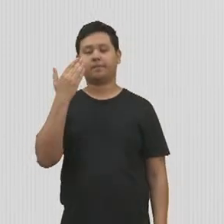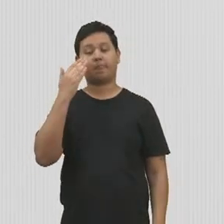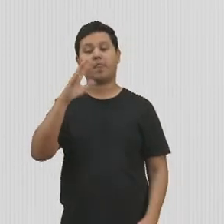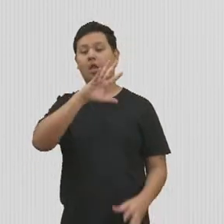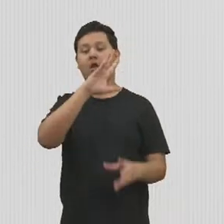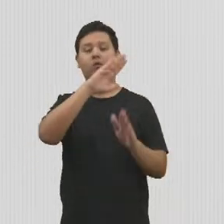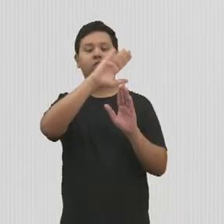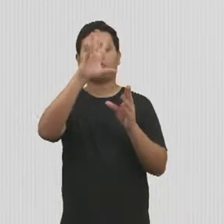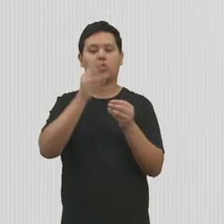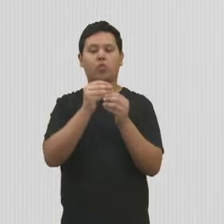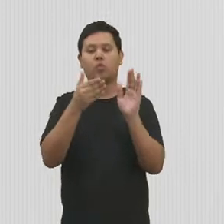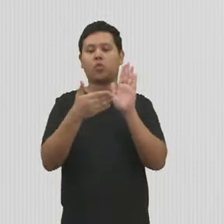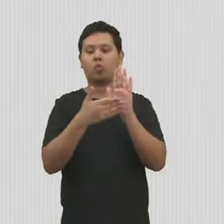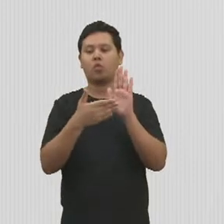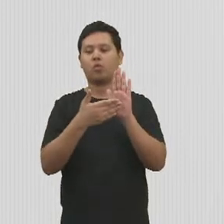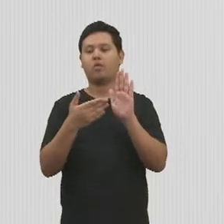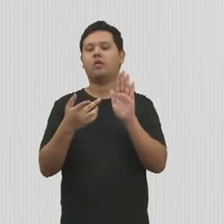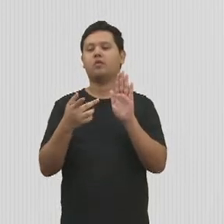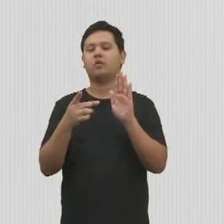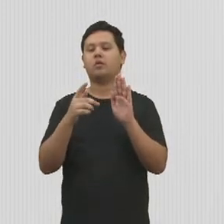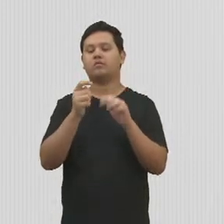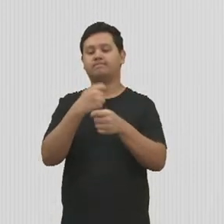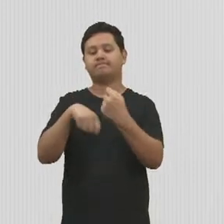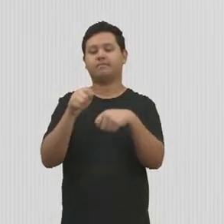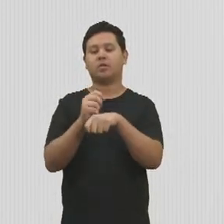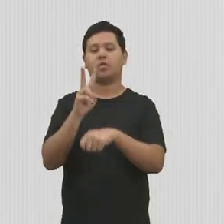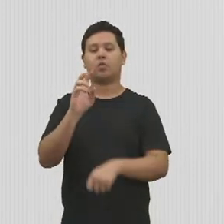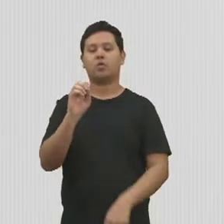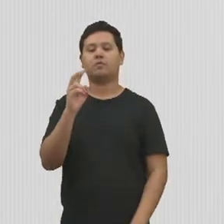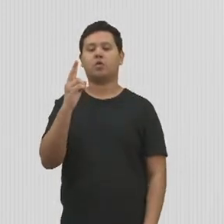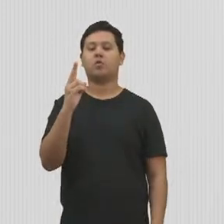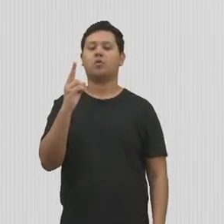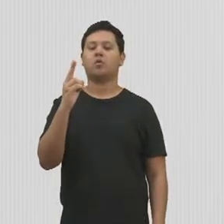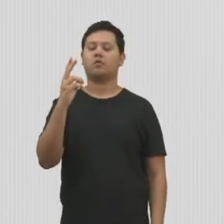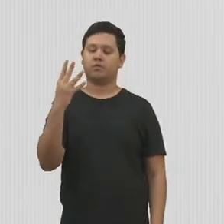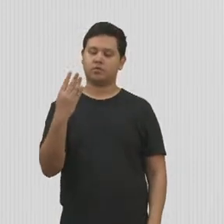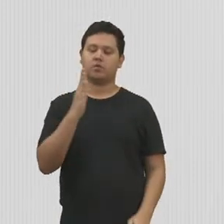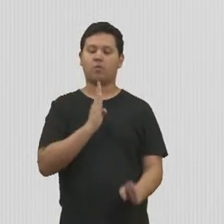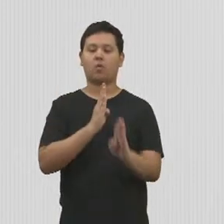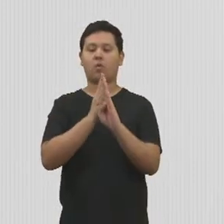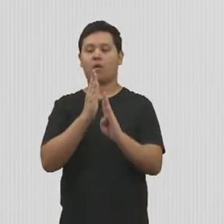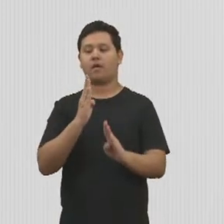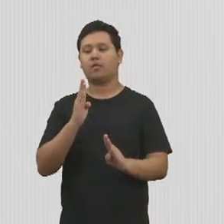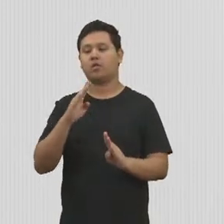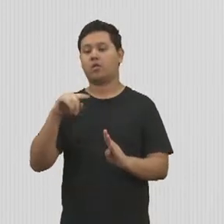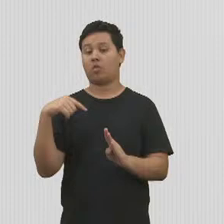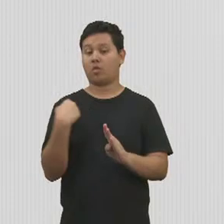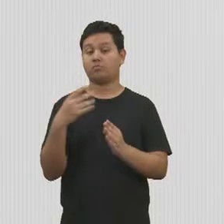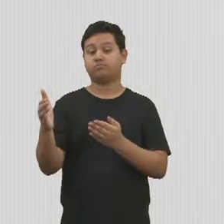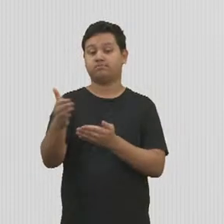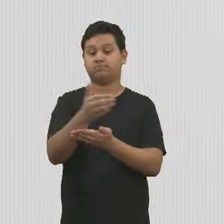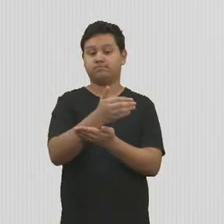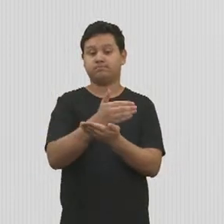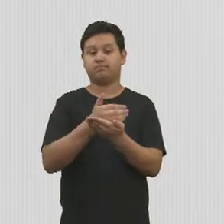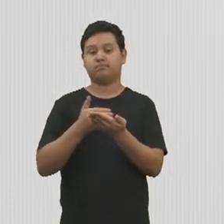1.843 previstos para 2024 de receita corrente, capital e intra-orçamentária, nós arrecadamos